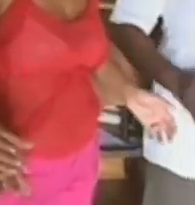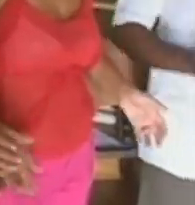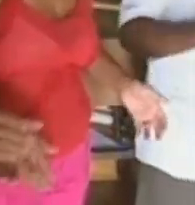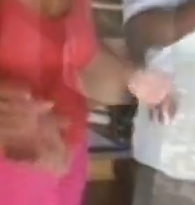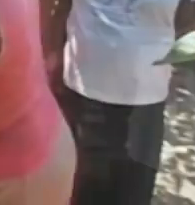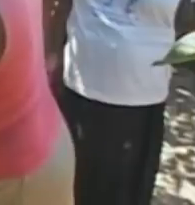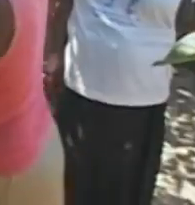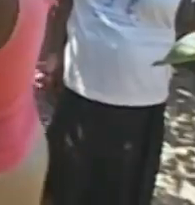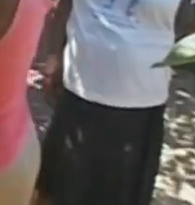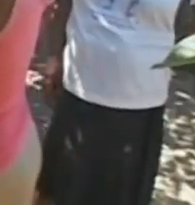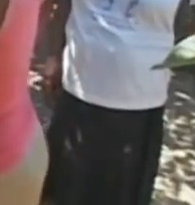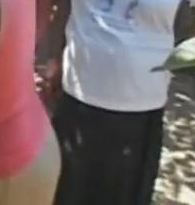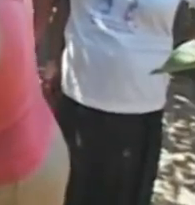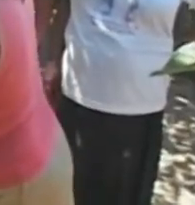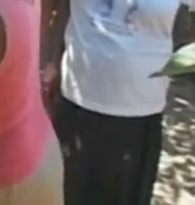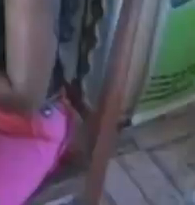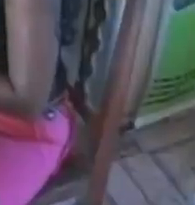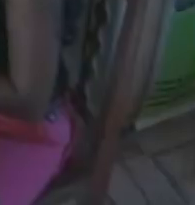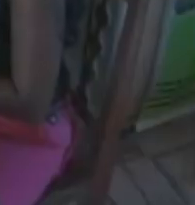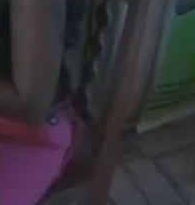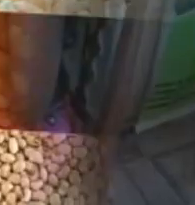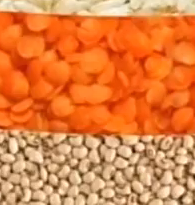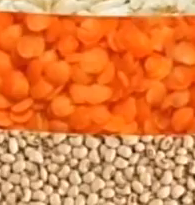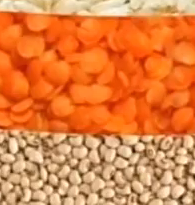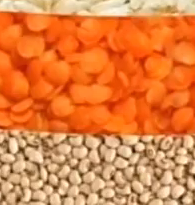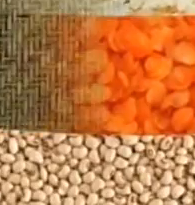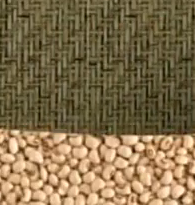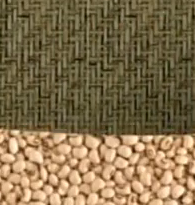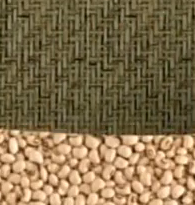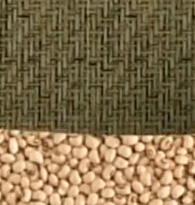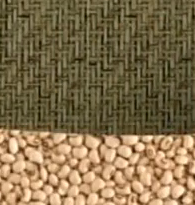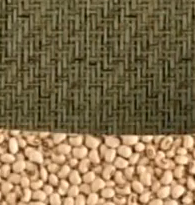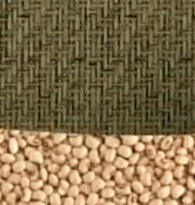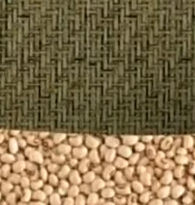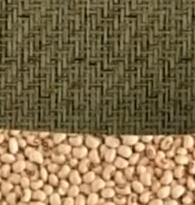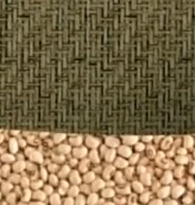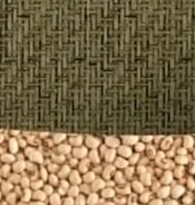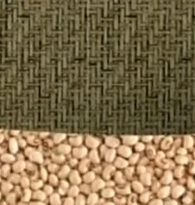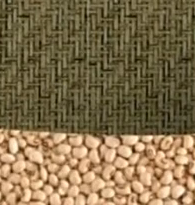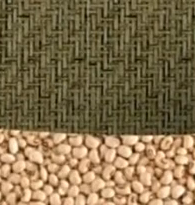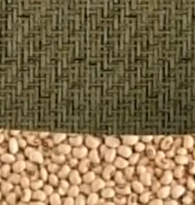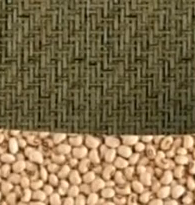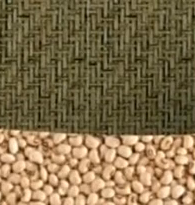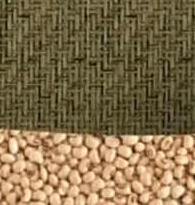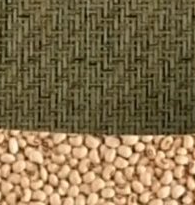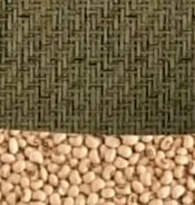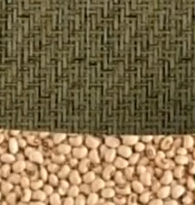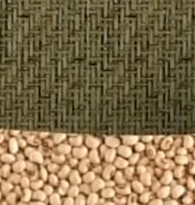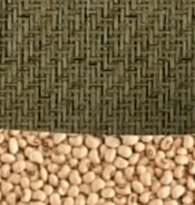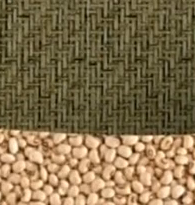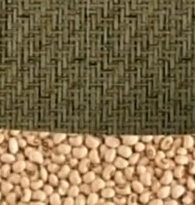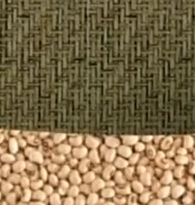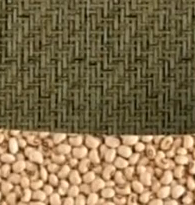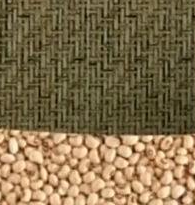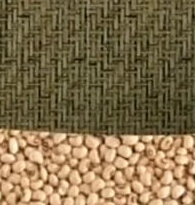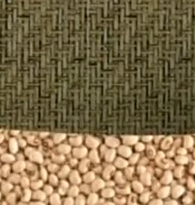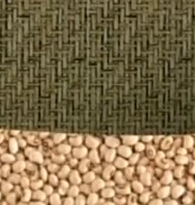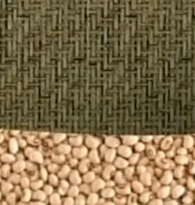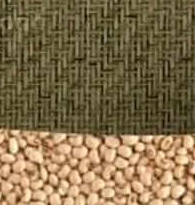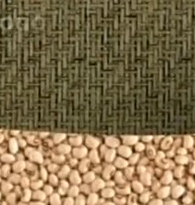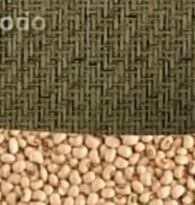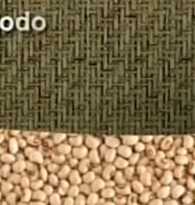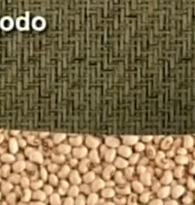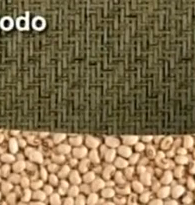ea e da reforma agrária são mulheres rurais que organizadas se fortalecem